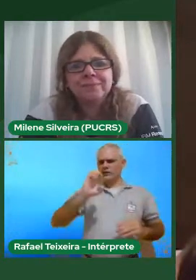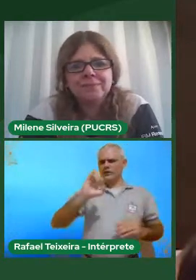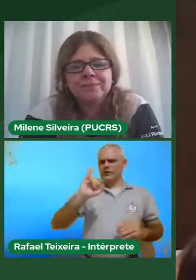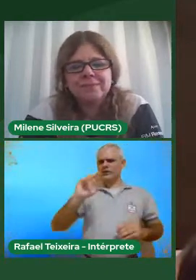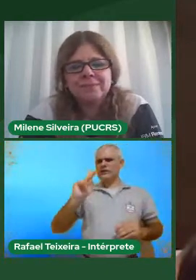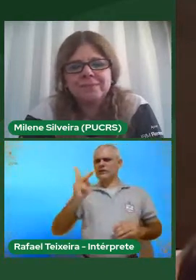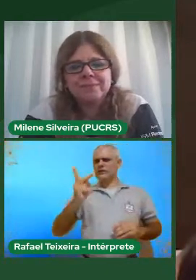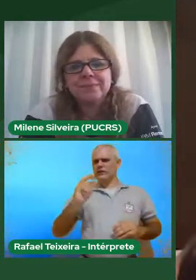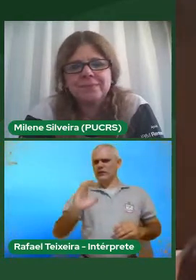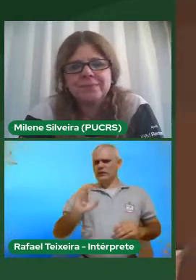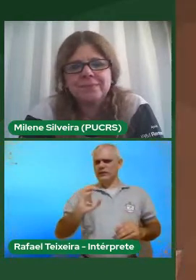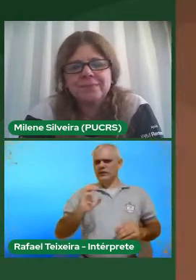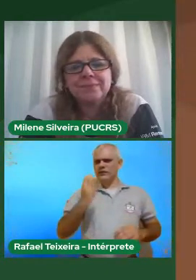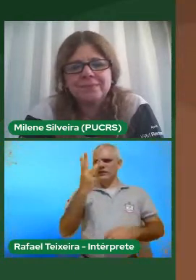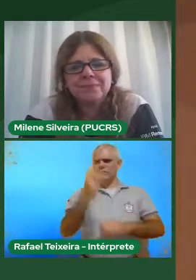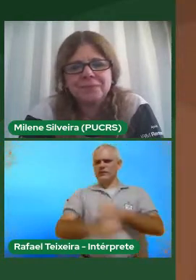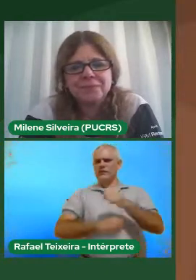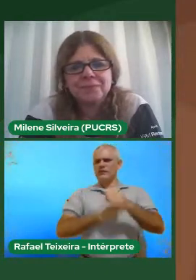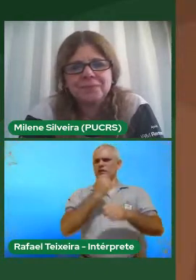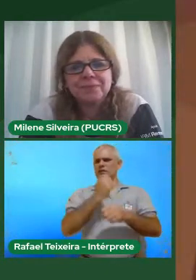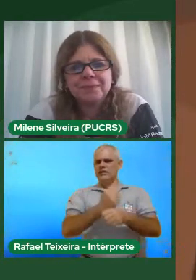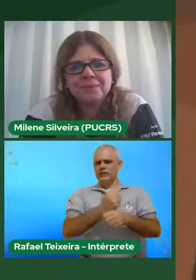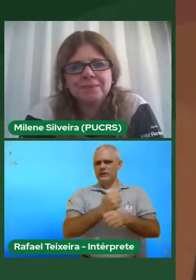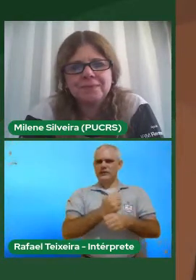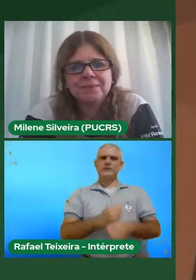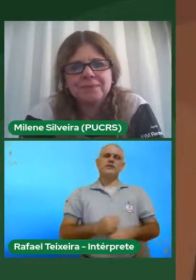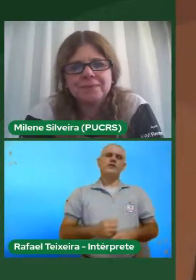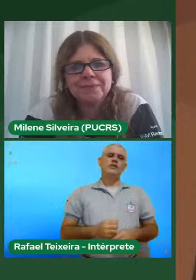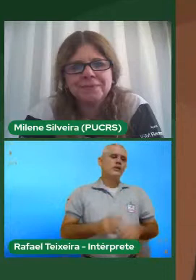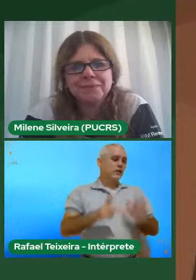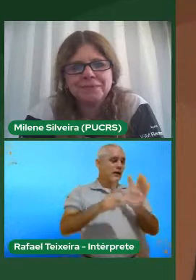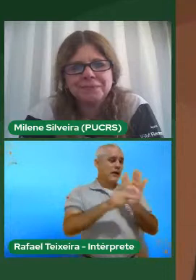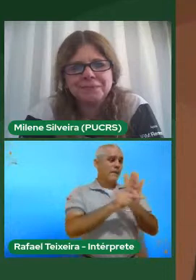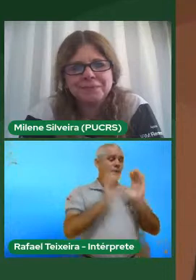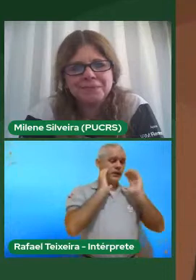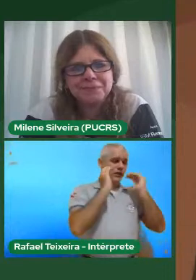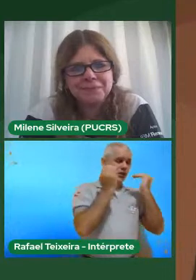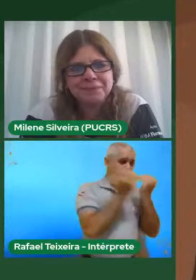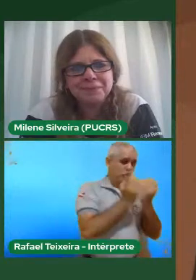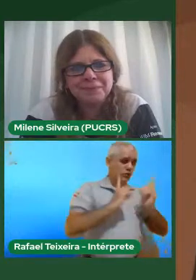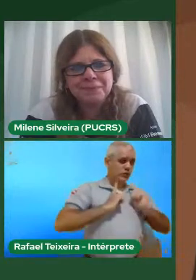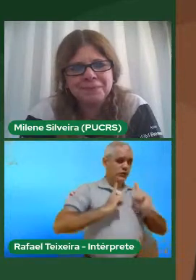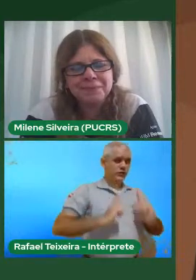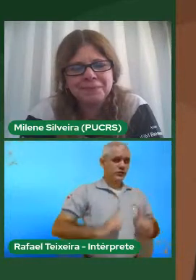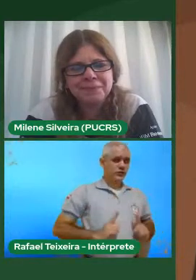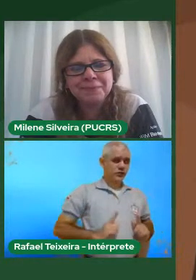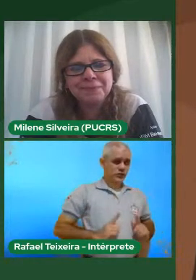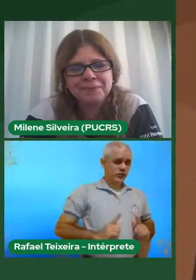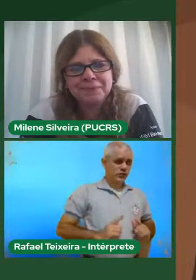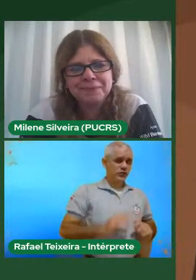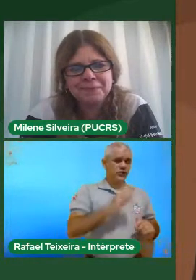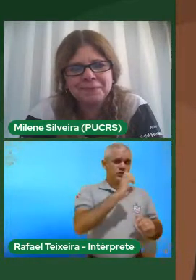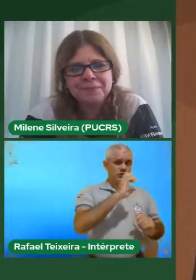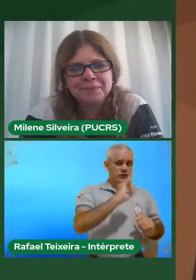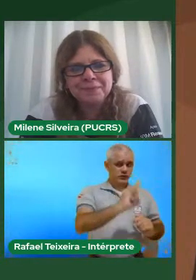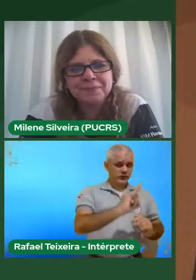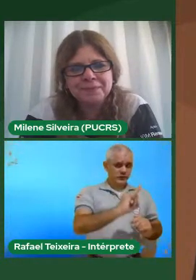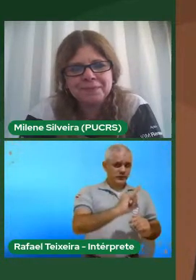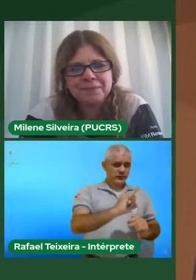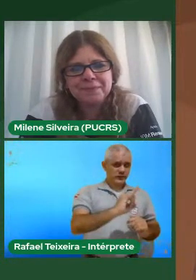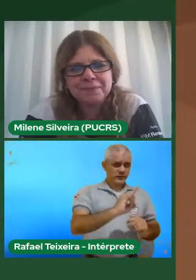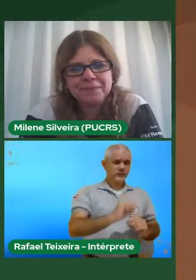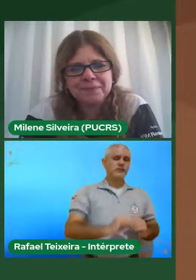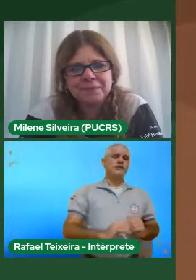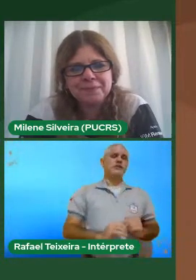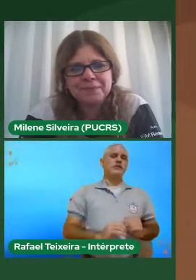2012. Membro do Comitê Gestor da CEIC por 6 anos, de 2006 a 2013. Posto consultivo da CEIC há